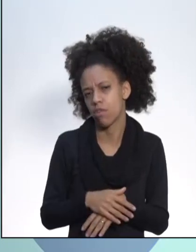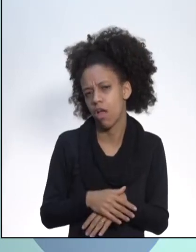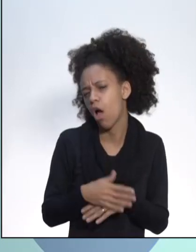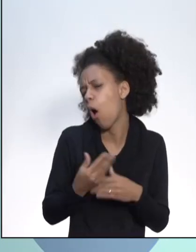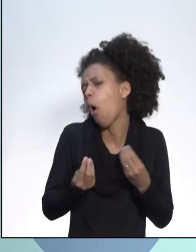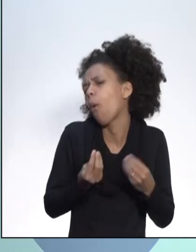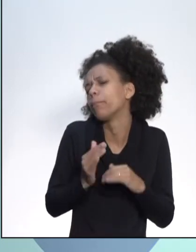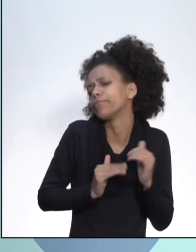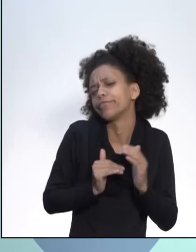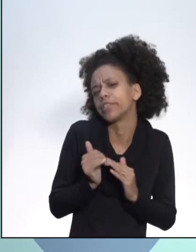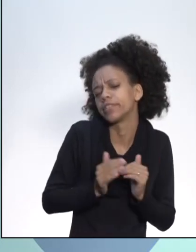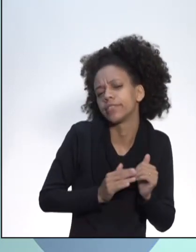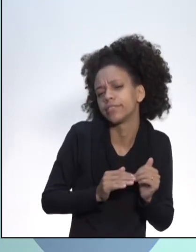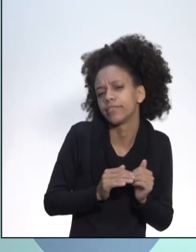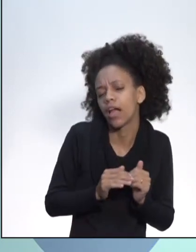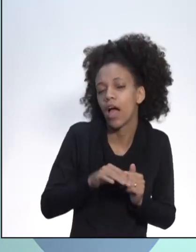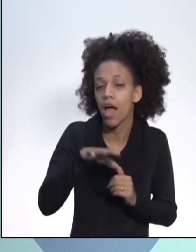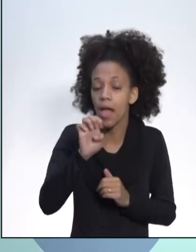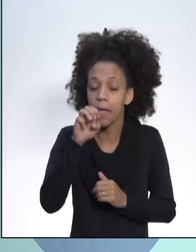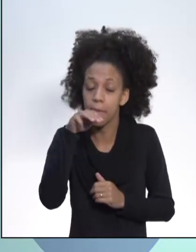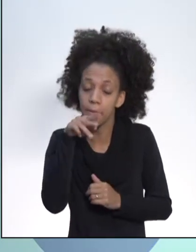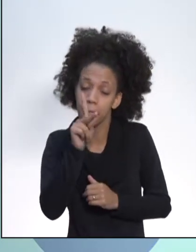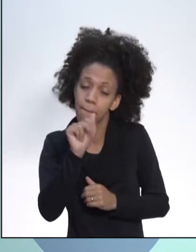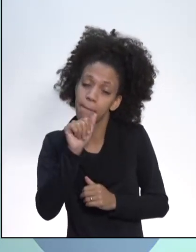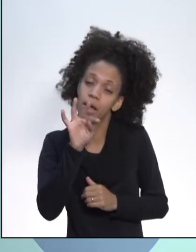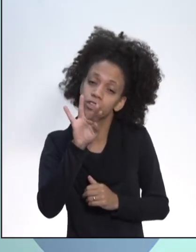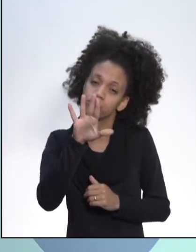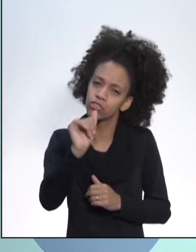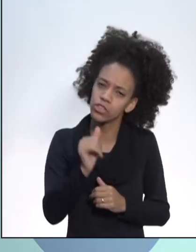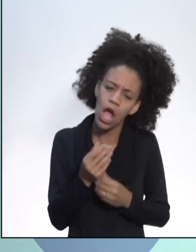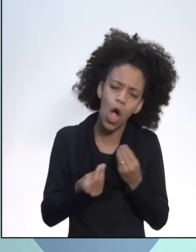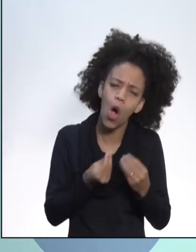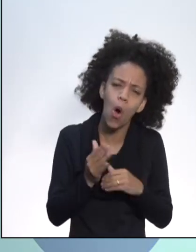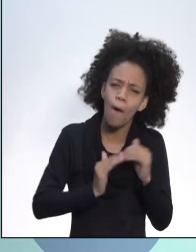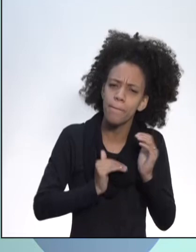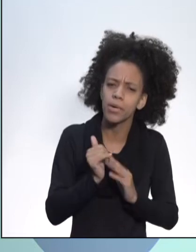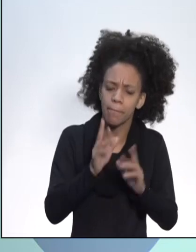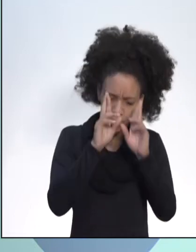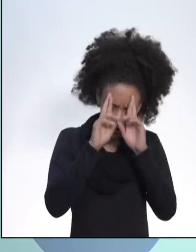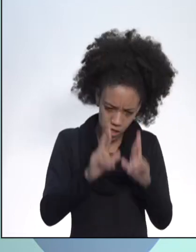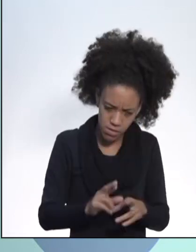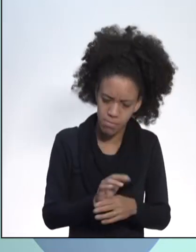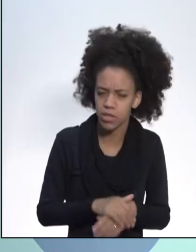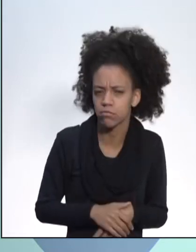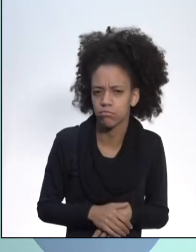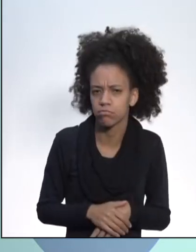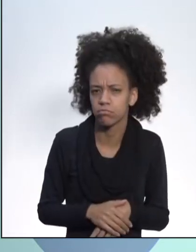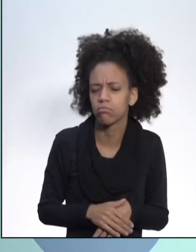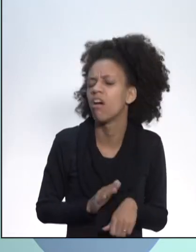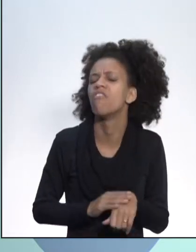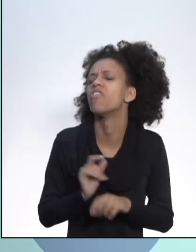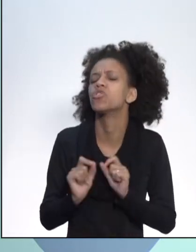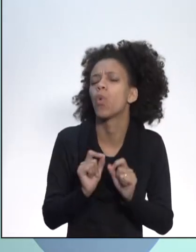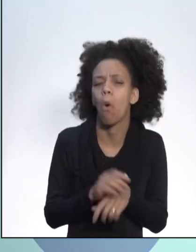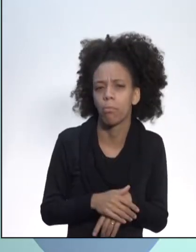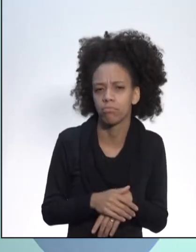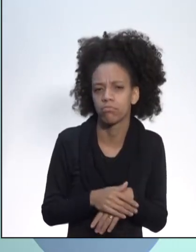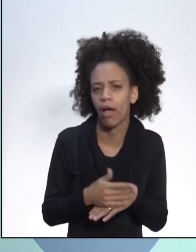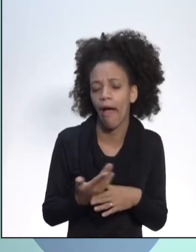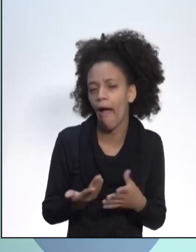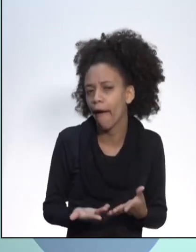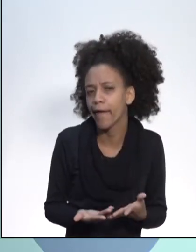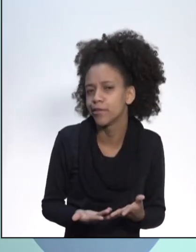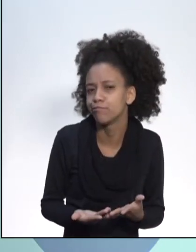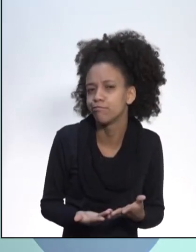em prática a empatia? Como vocês colocam em prática o respeito? Colocar a questão artística, como que